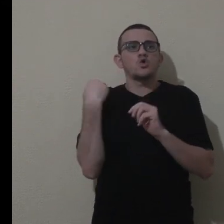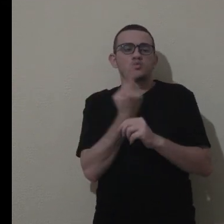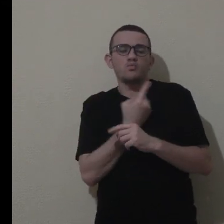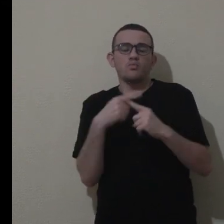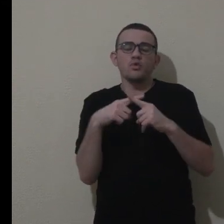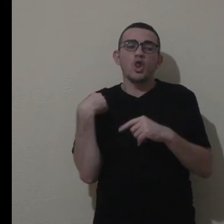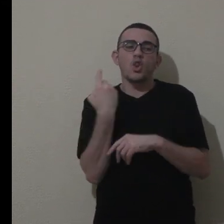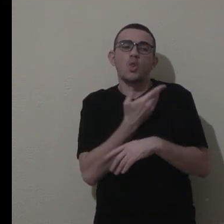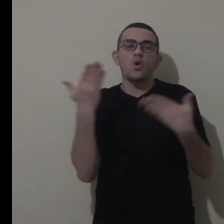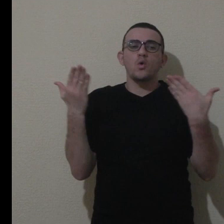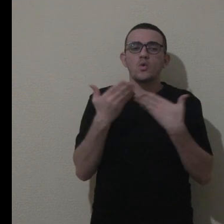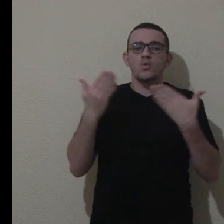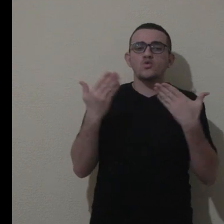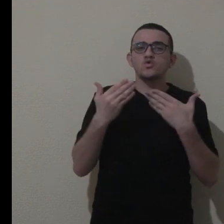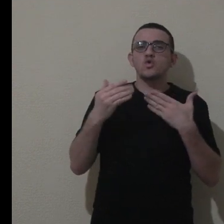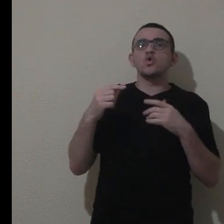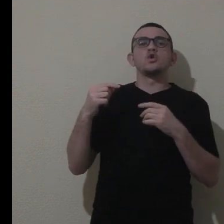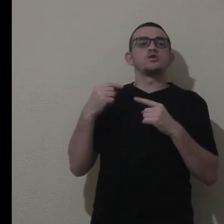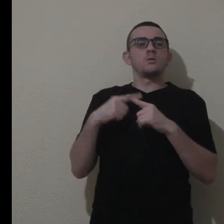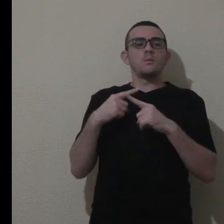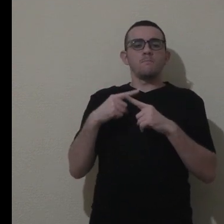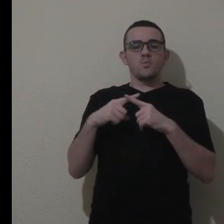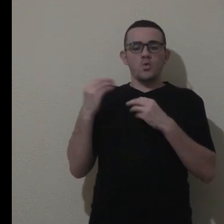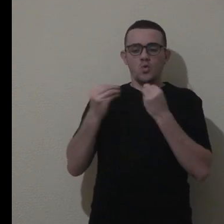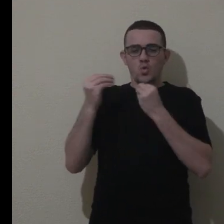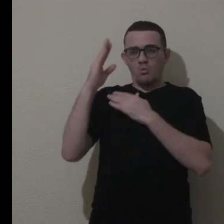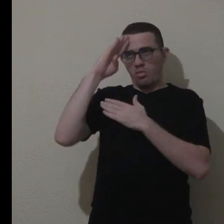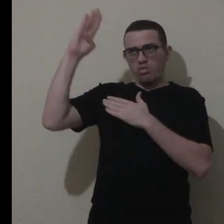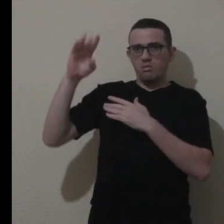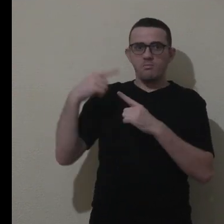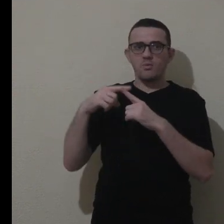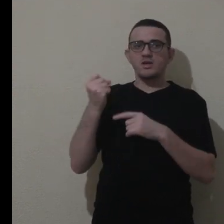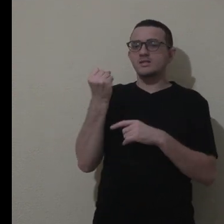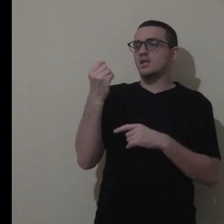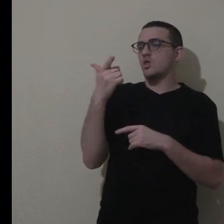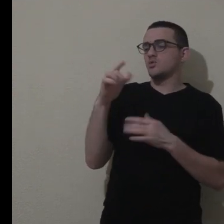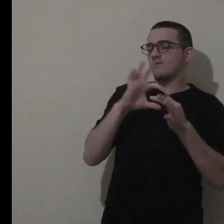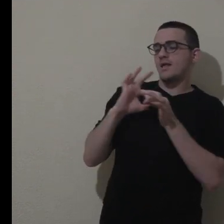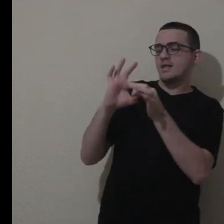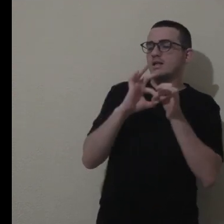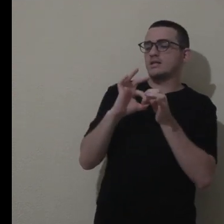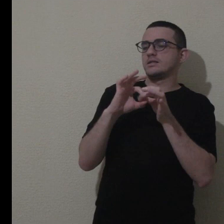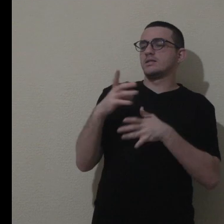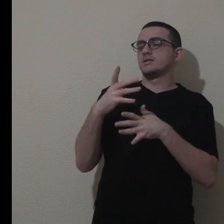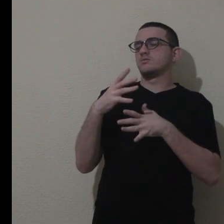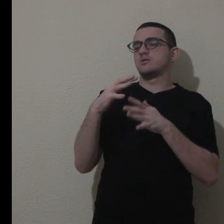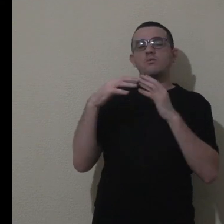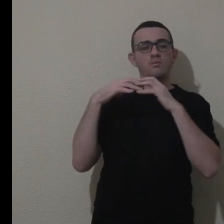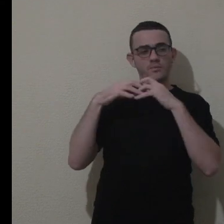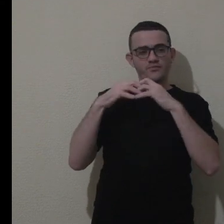por nós estarmos hoje como espécie dominante, já pensou se você não tivesse isso aqui, esse circuito, a